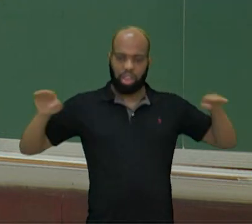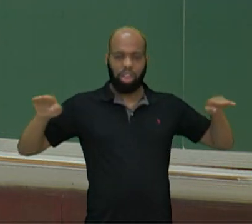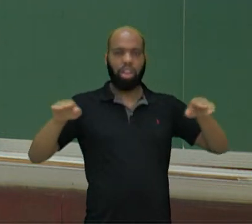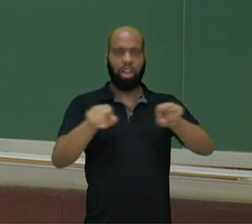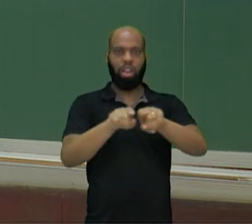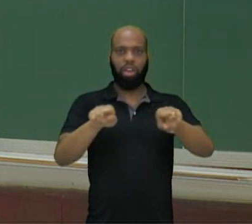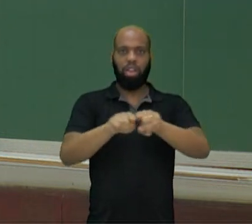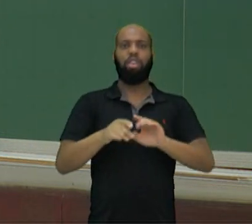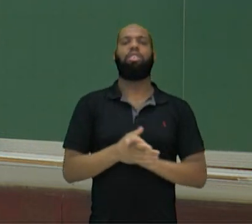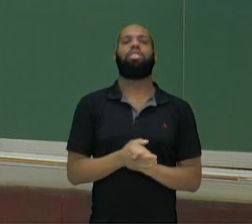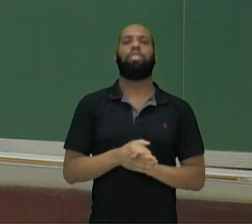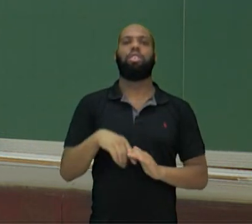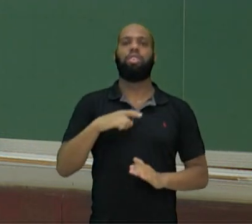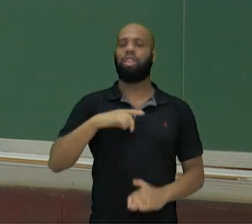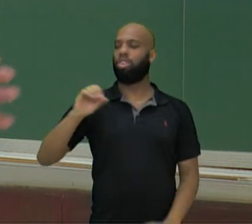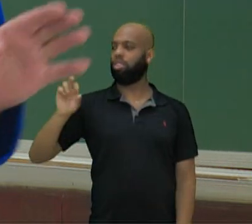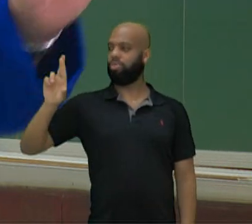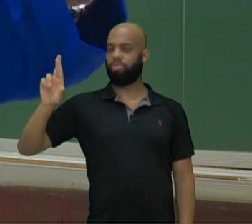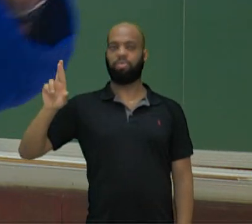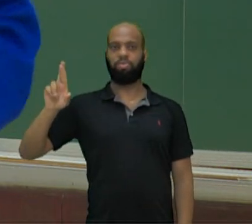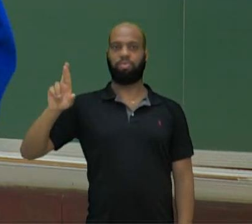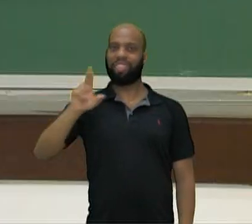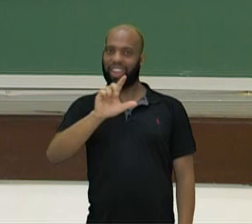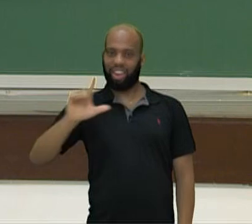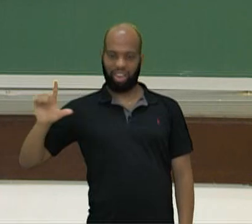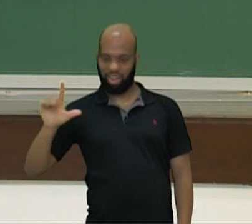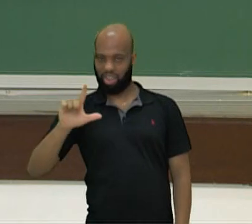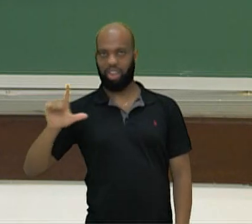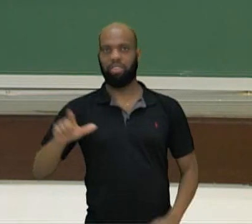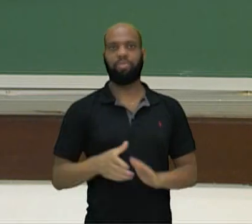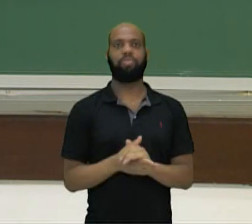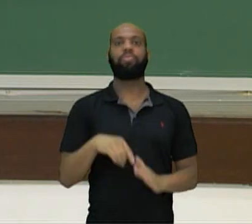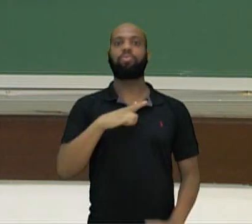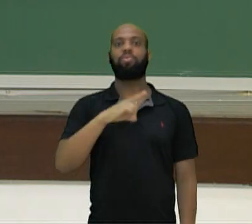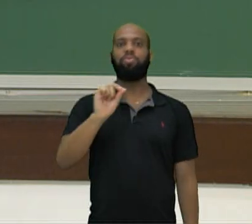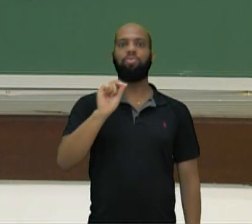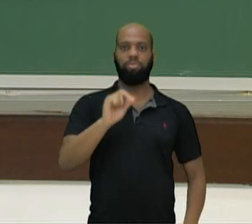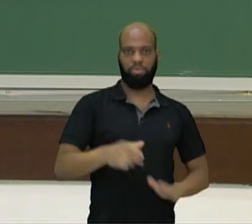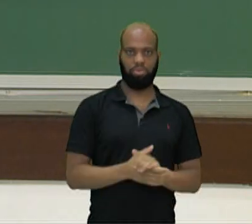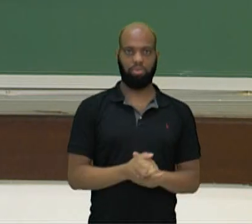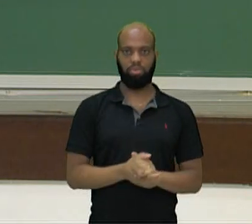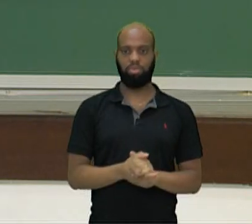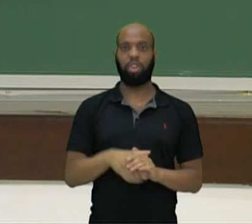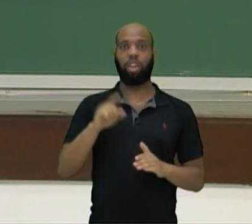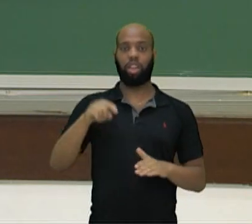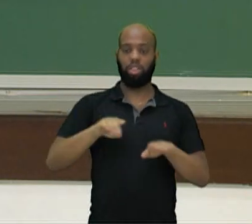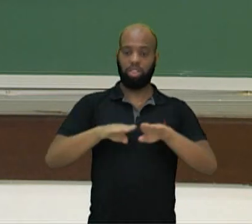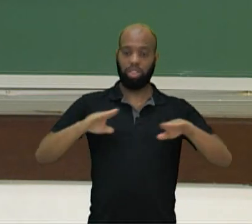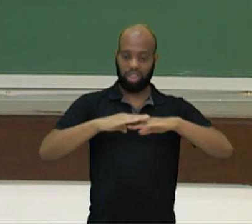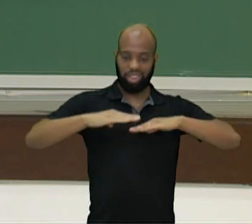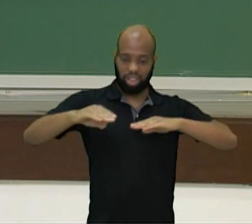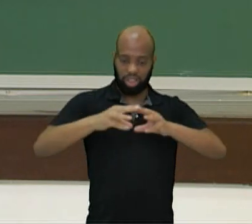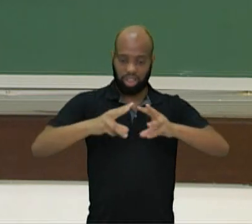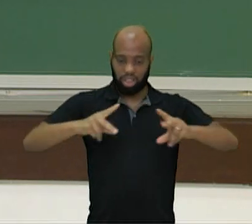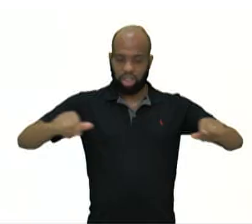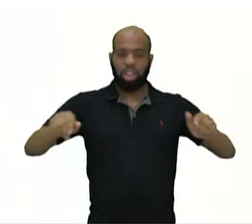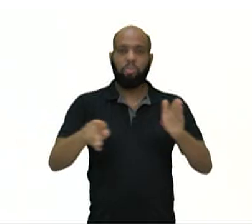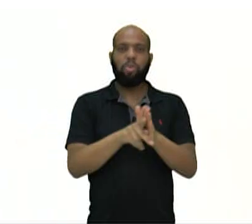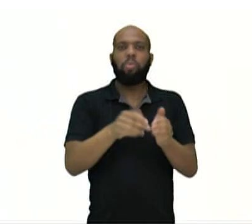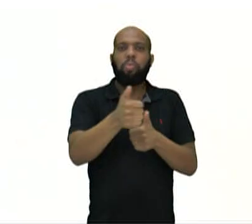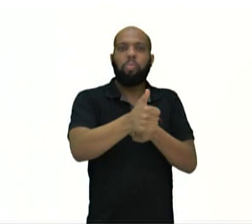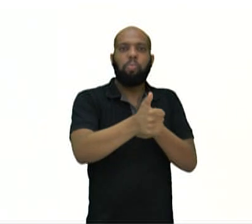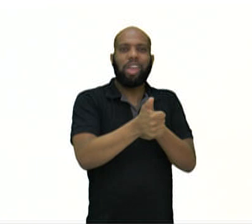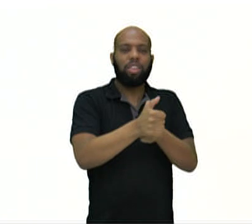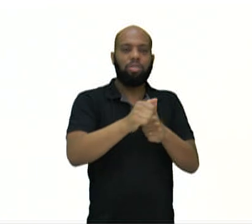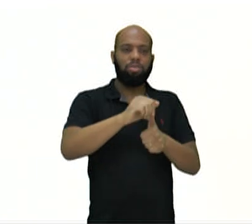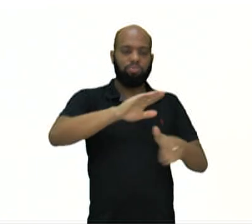as áreas aí orientais mais para o leste, aí seria as partes de um relevo das planícies litorâneas, enfim. O